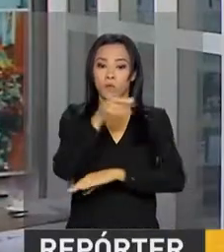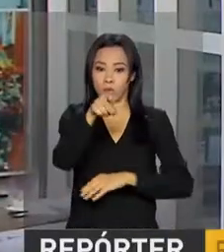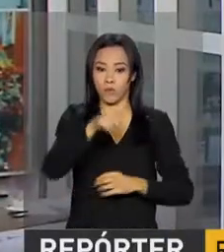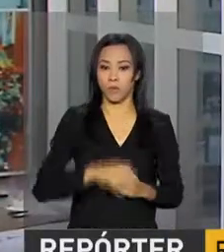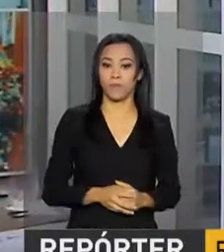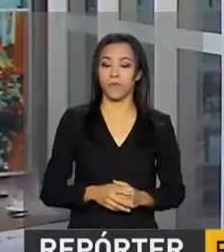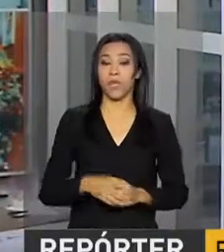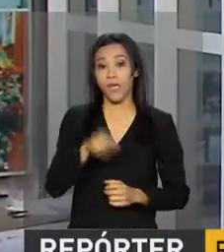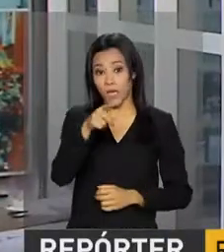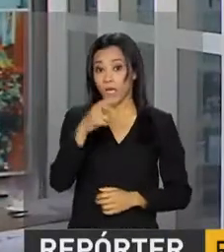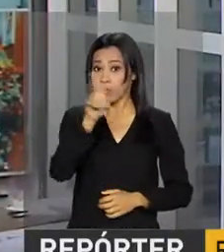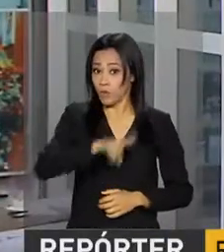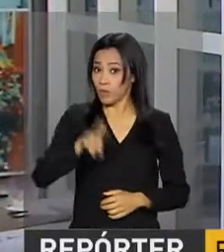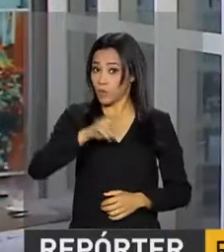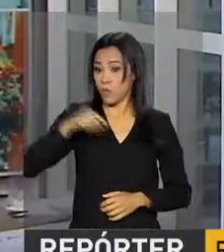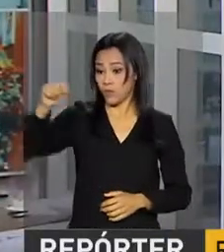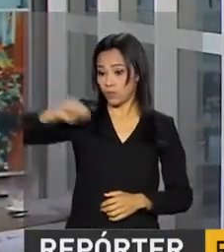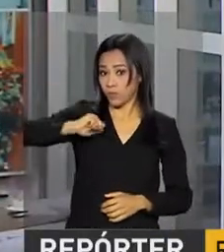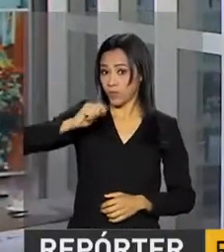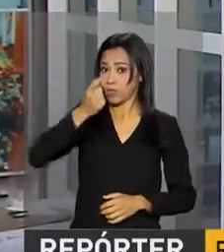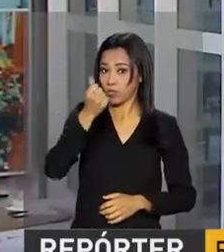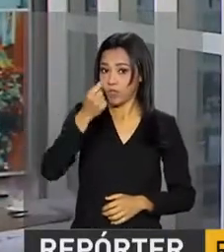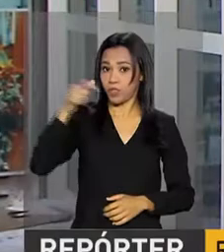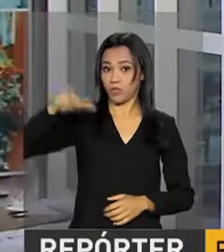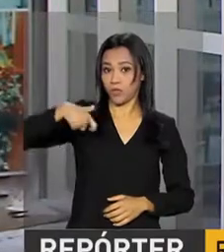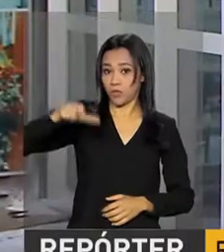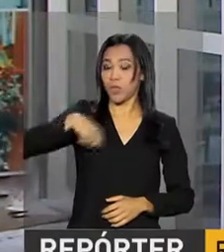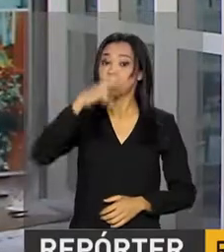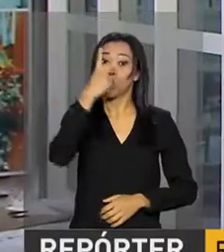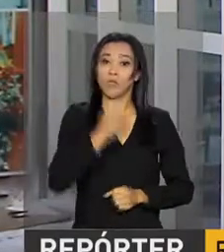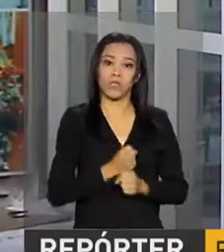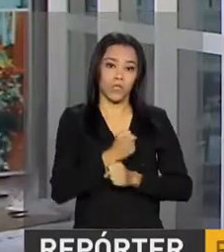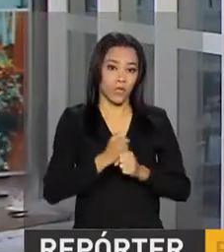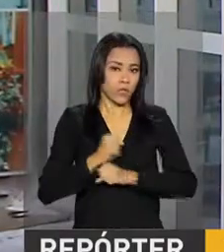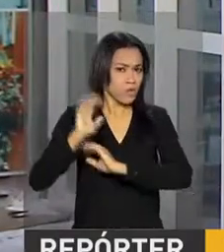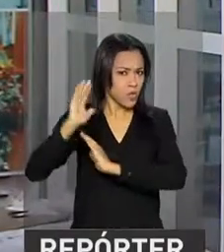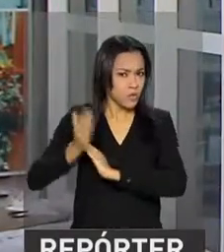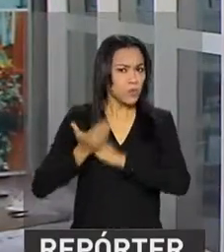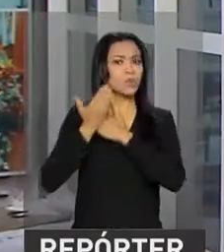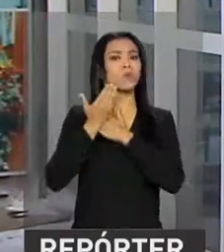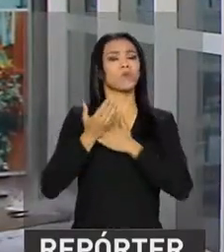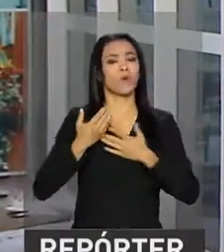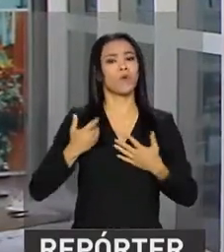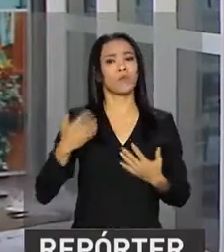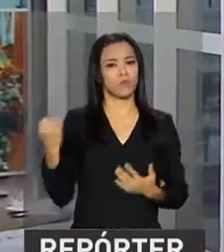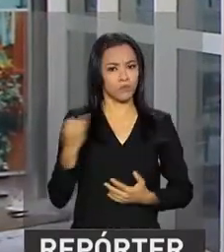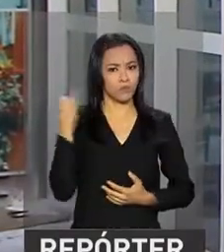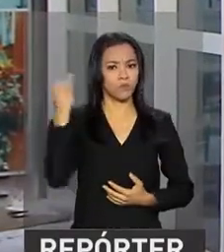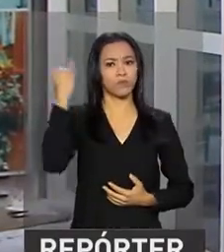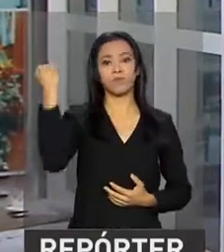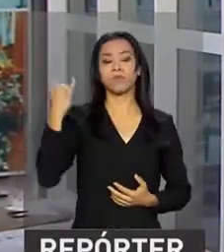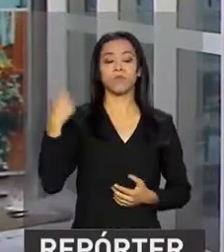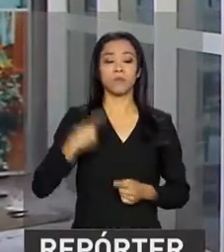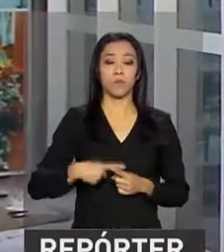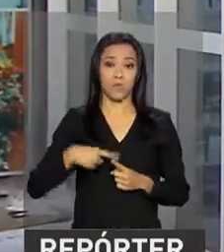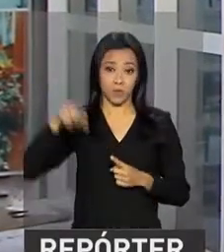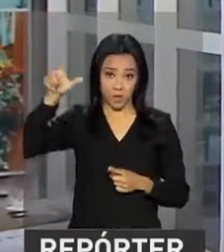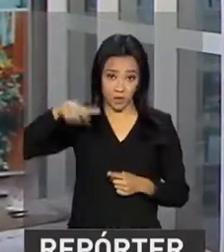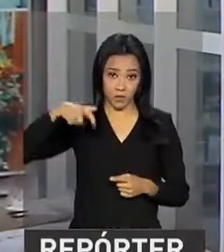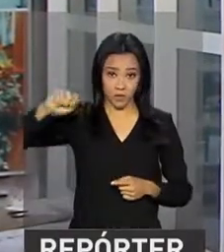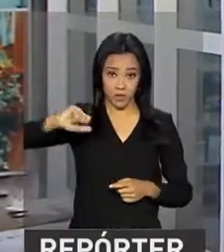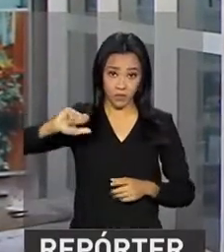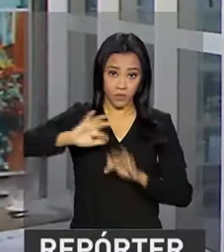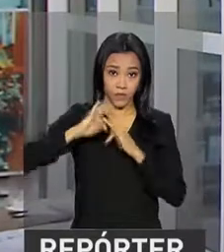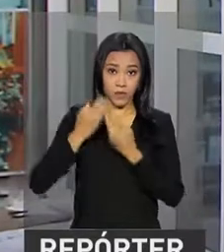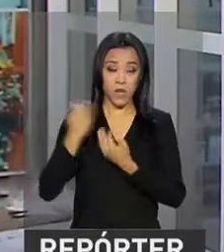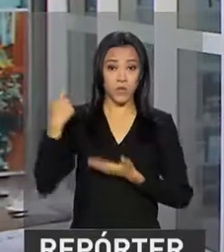durante dois anos para mim ele foi o último na minha recuperação e na minha dignidade porque o bolsa família ele me ajudar eu